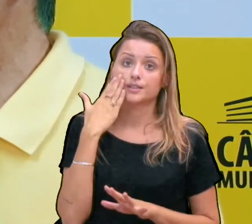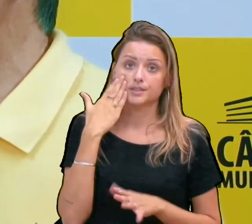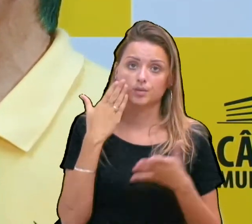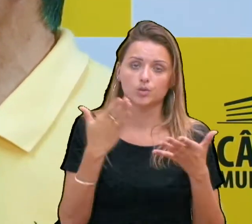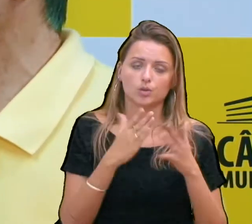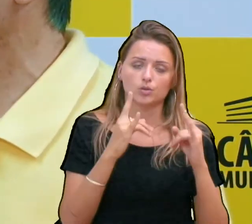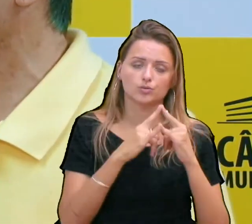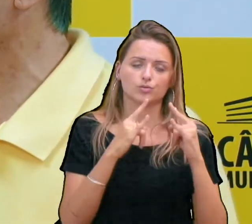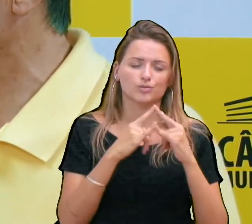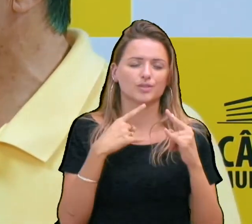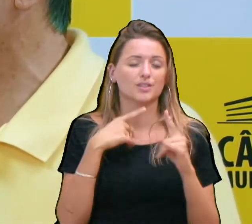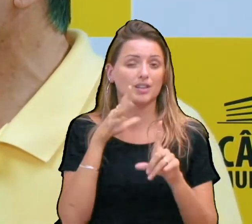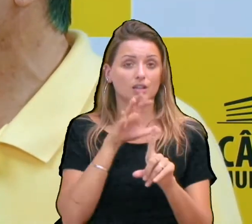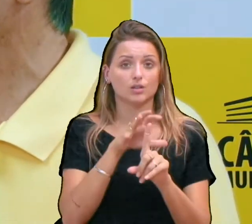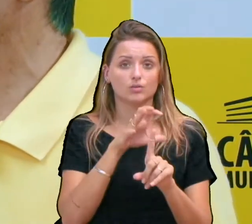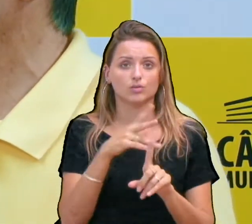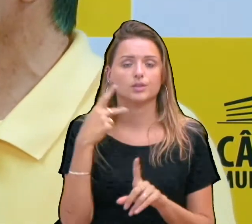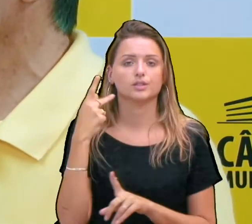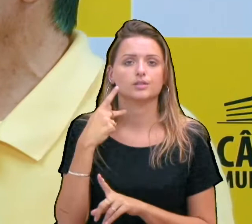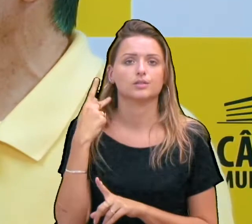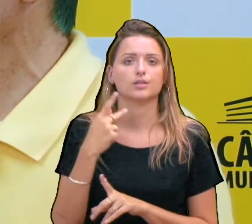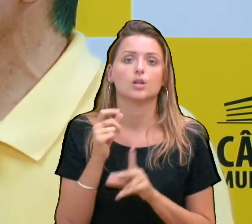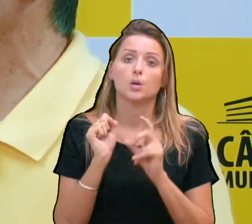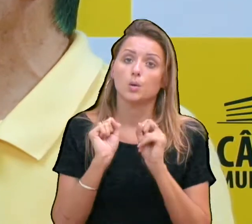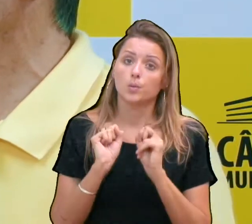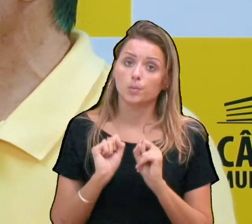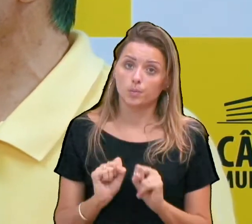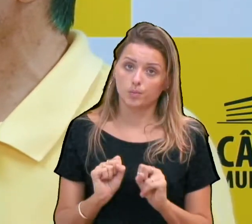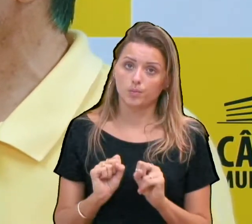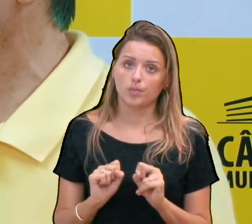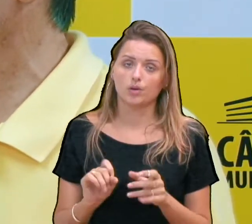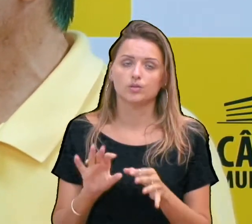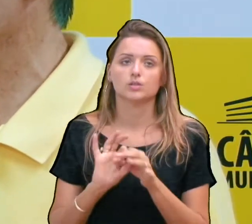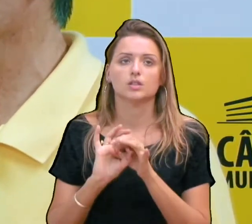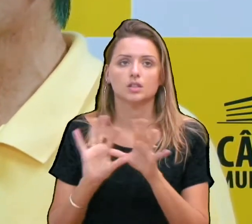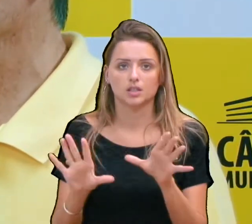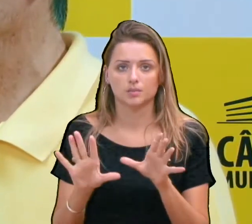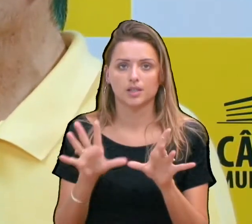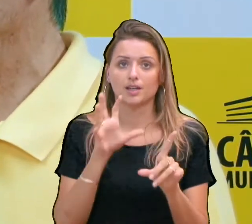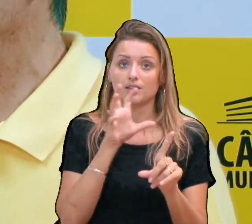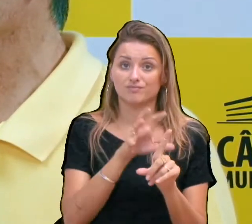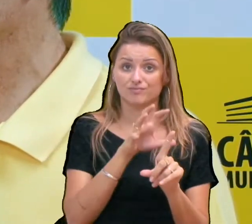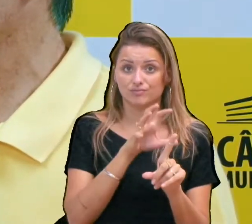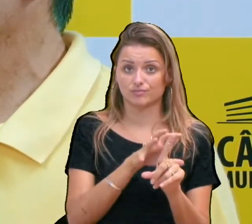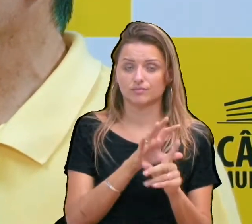com muita influência política, poderá acabar cedendo a esta pressão.